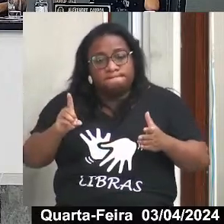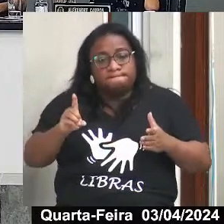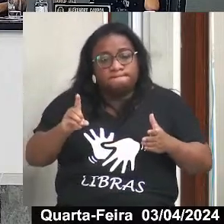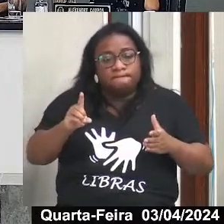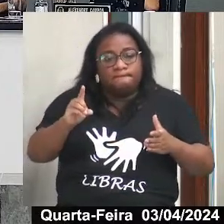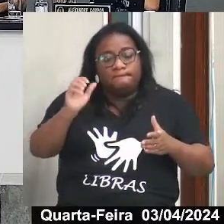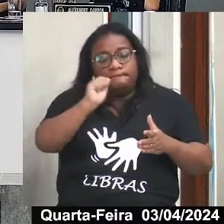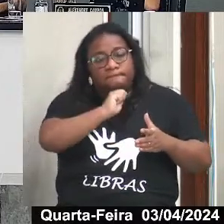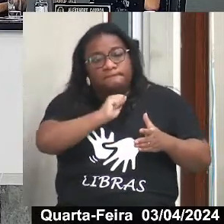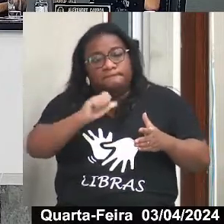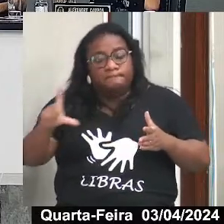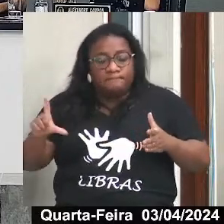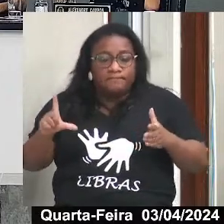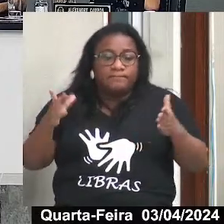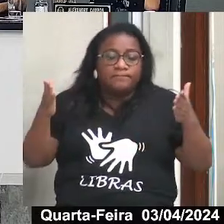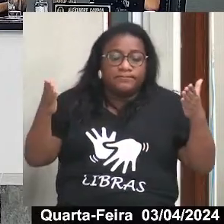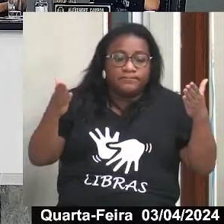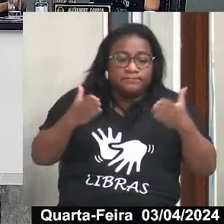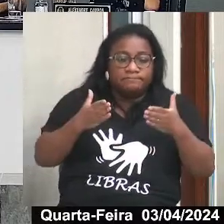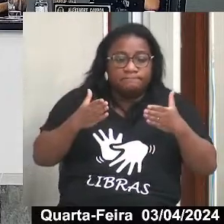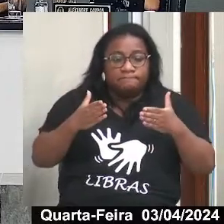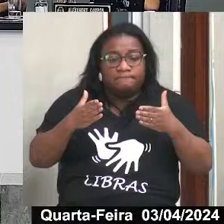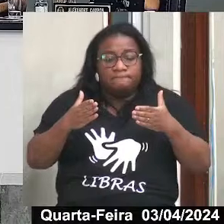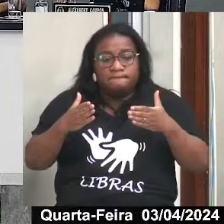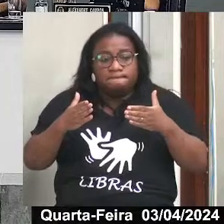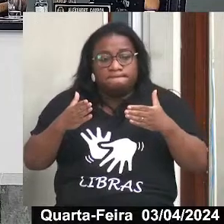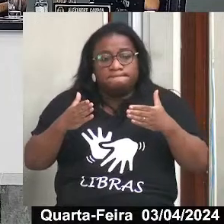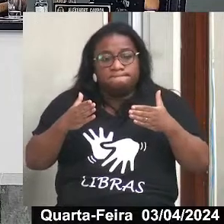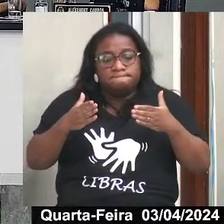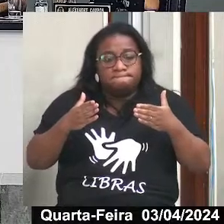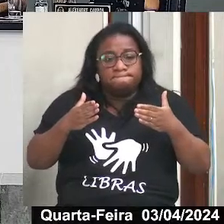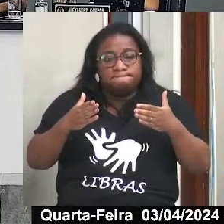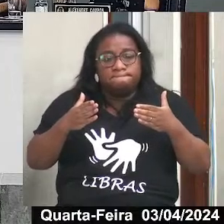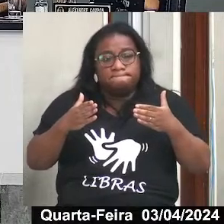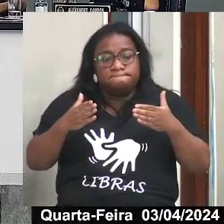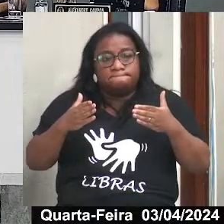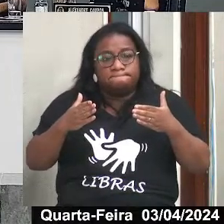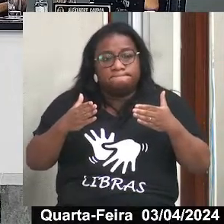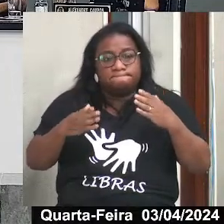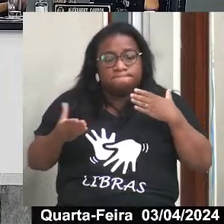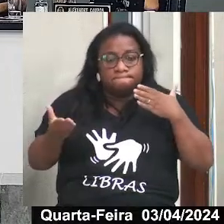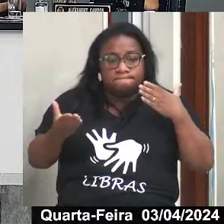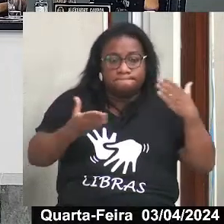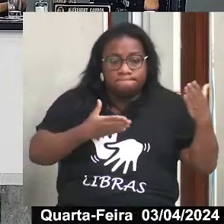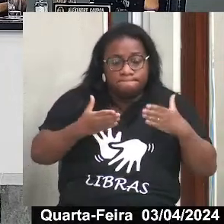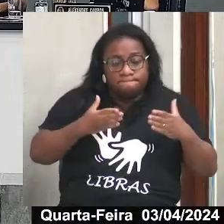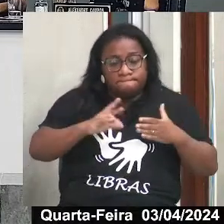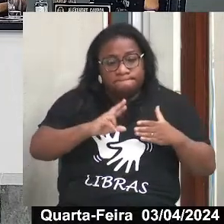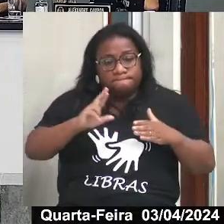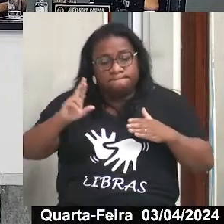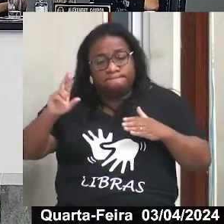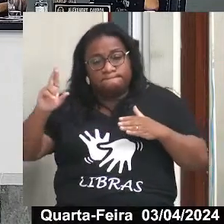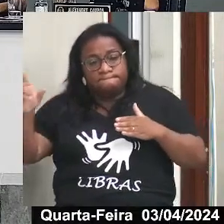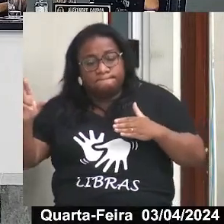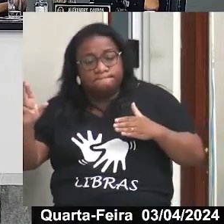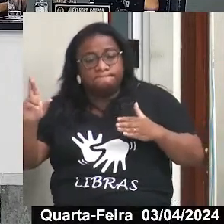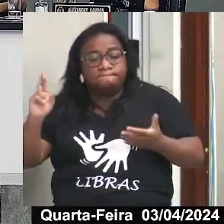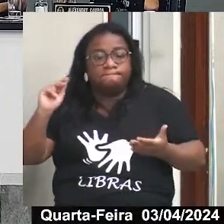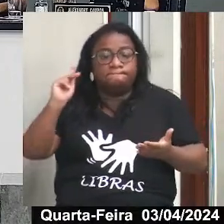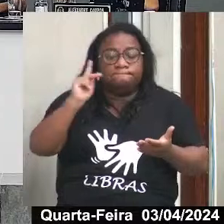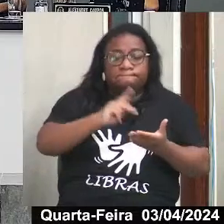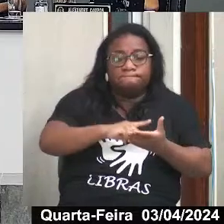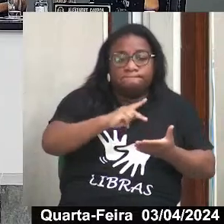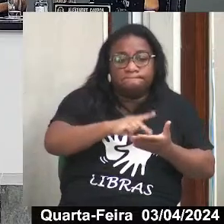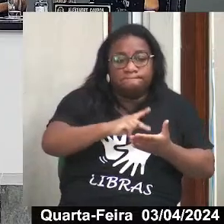Artes. Alexandre deixa família, amigos, colegas, que Deus receba em seus braços no céu. Senhor presidente, considera